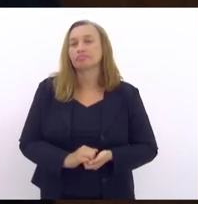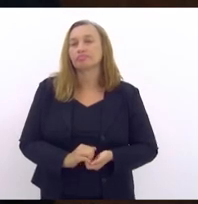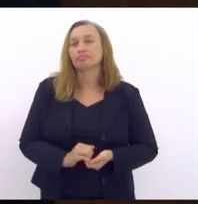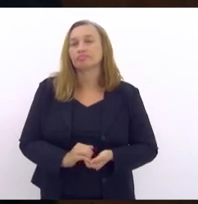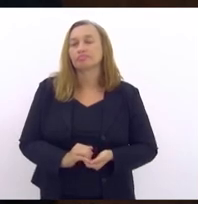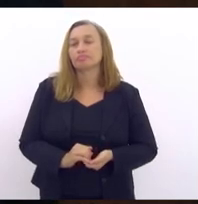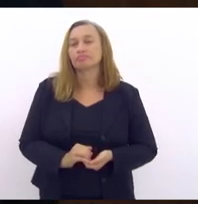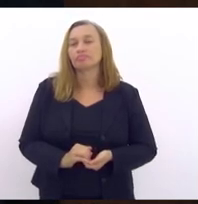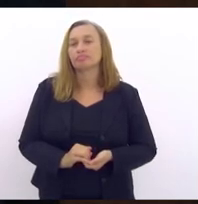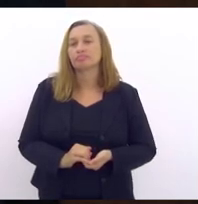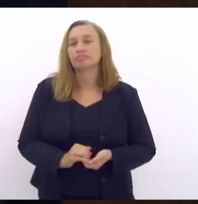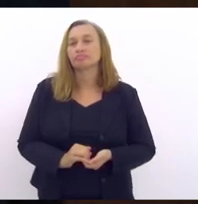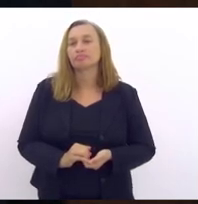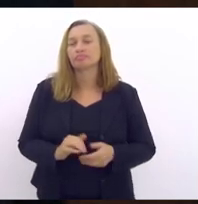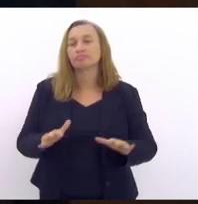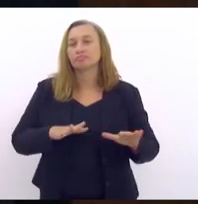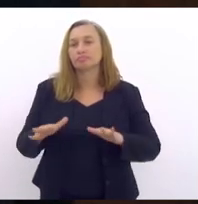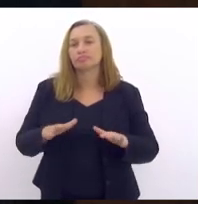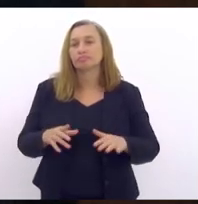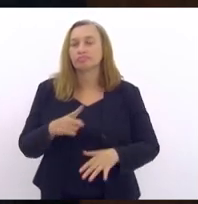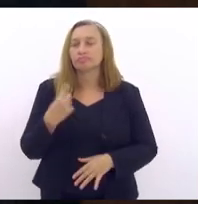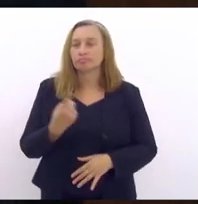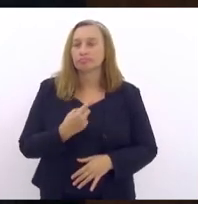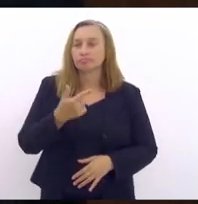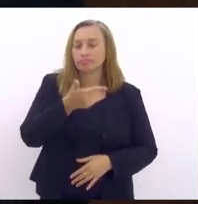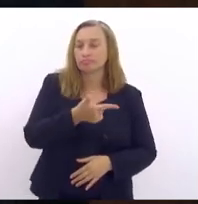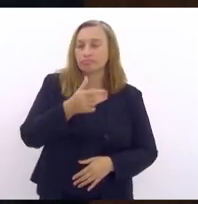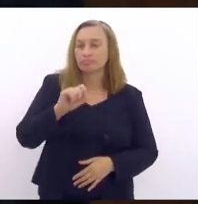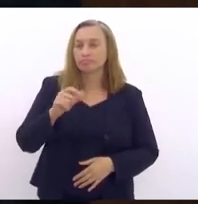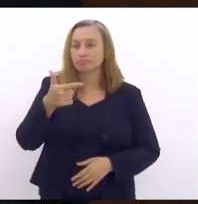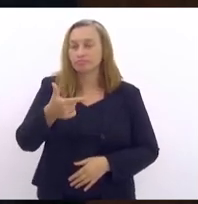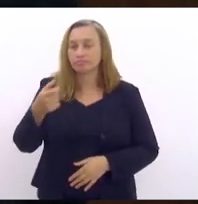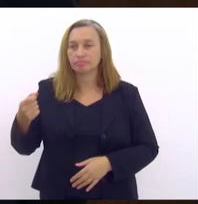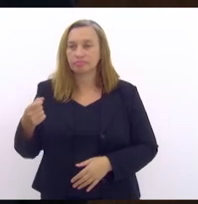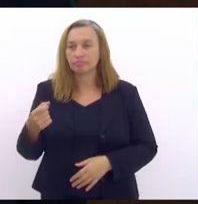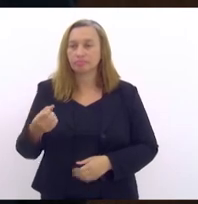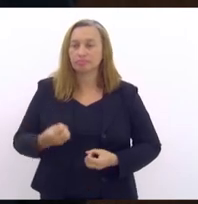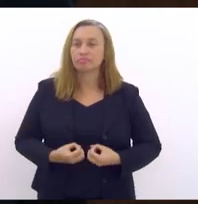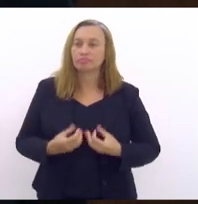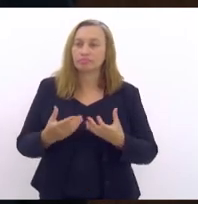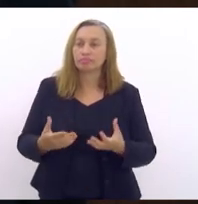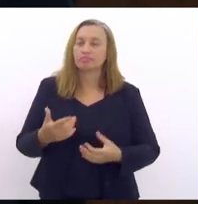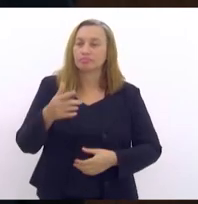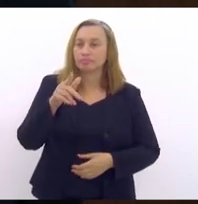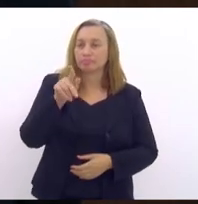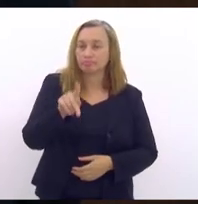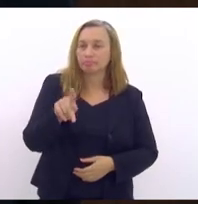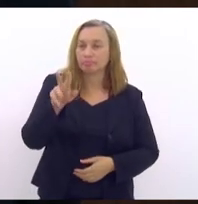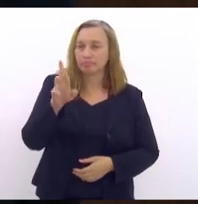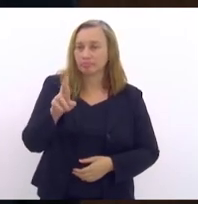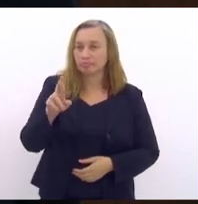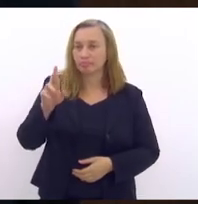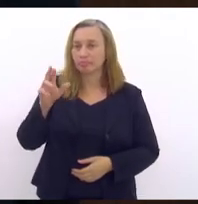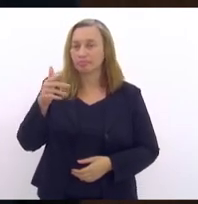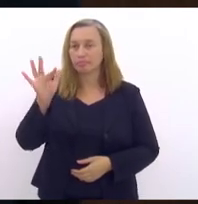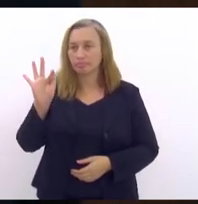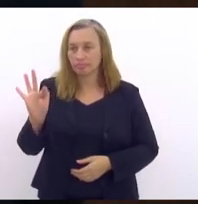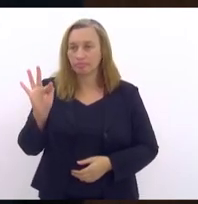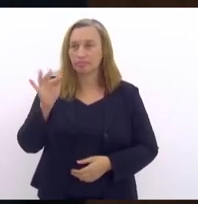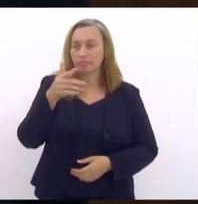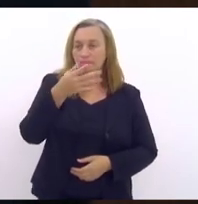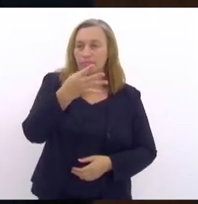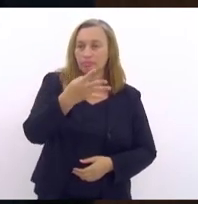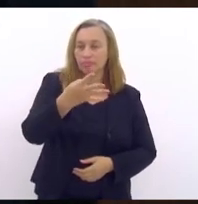que foi assim, movimentada por nós em 2020, que foi a doação da PRF de 400 armas para a Prefeitura do